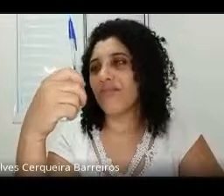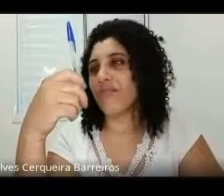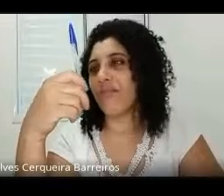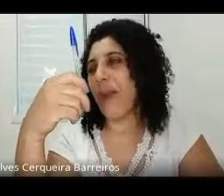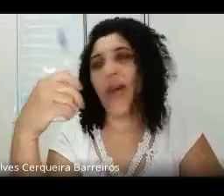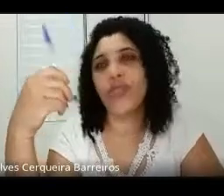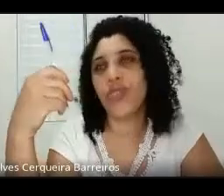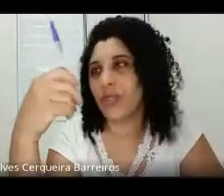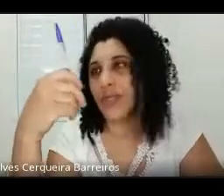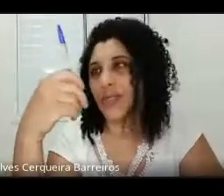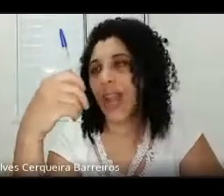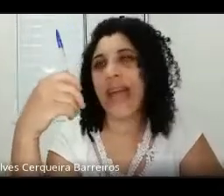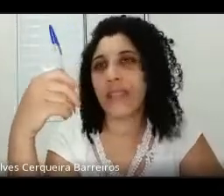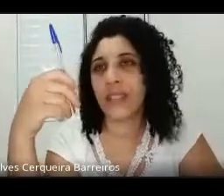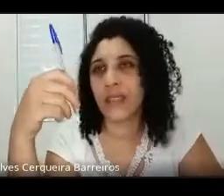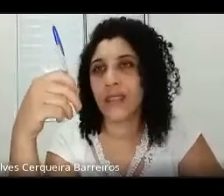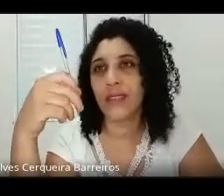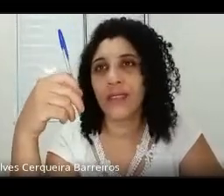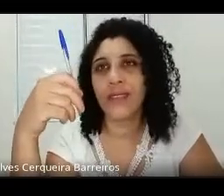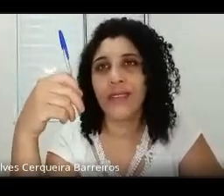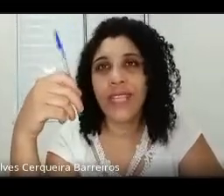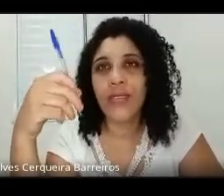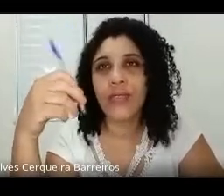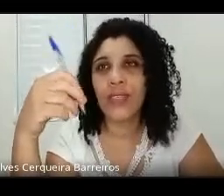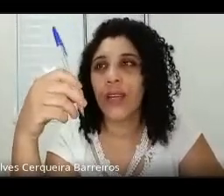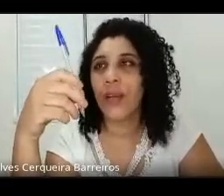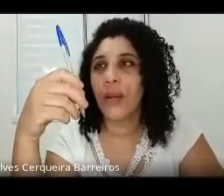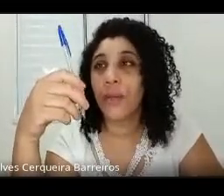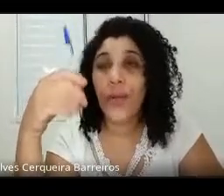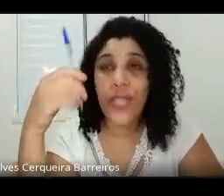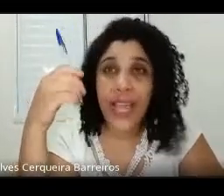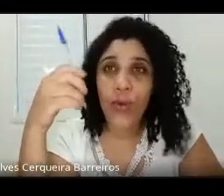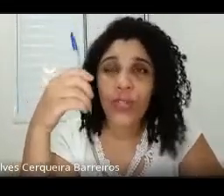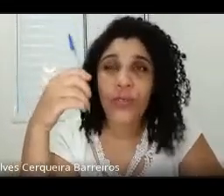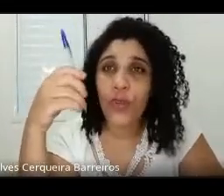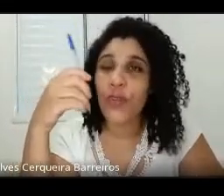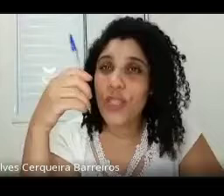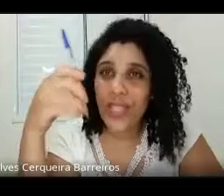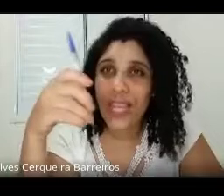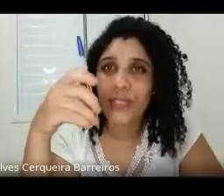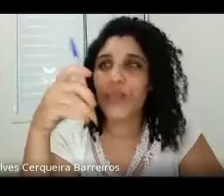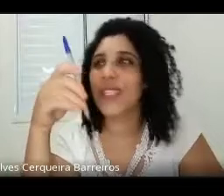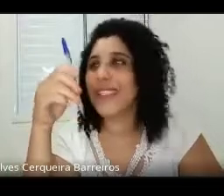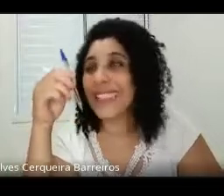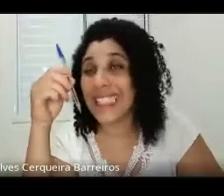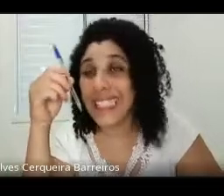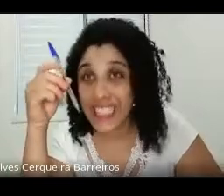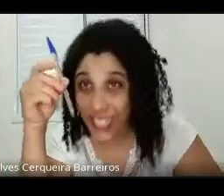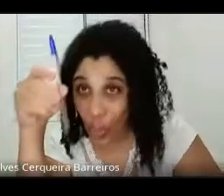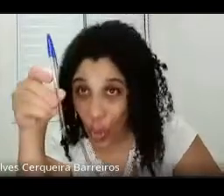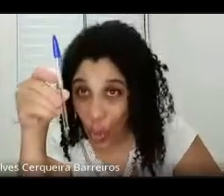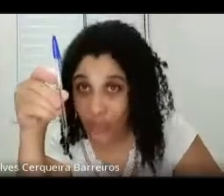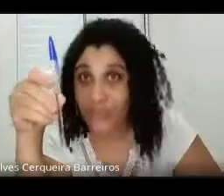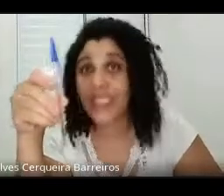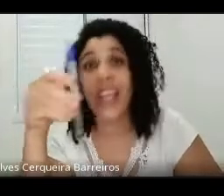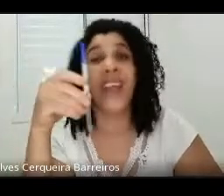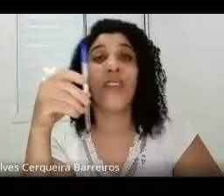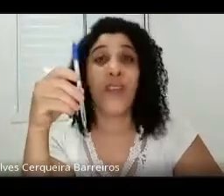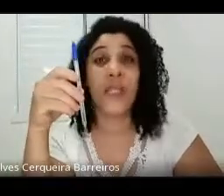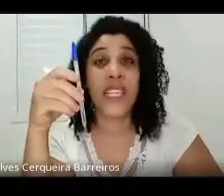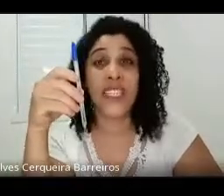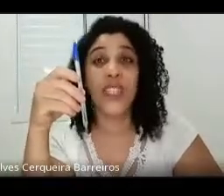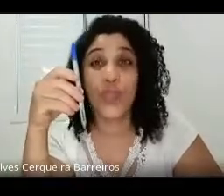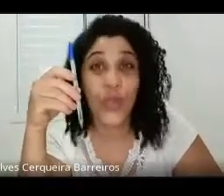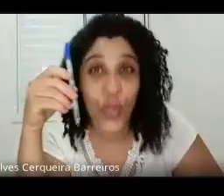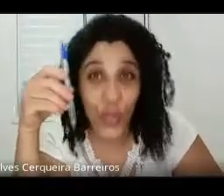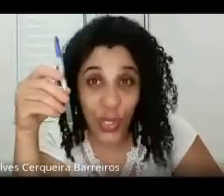ser balde, lata? Não. Porque é algo que foi convencionado, foi. Criou,